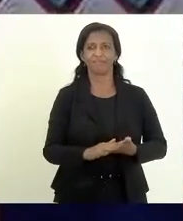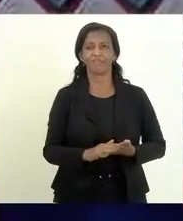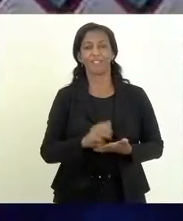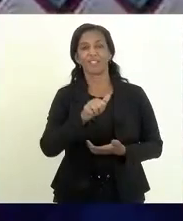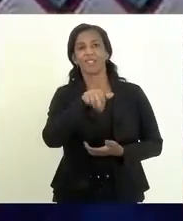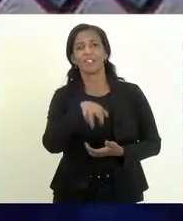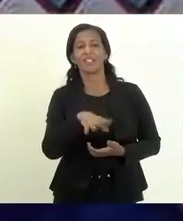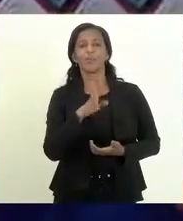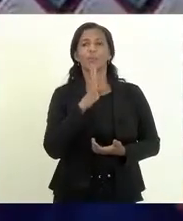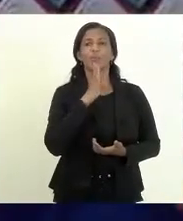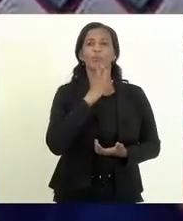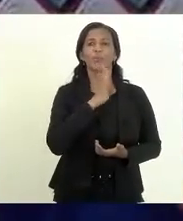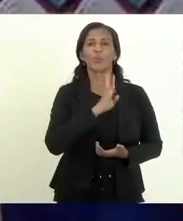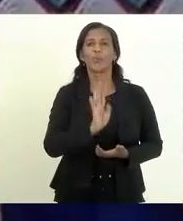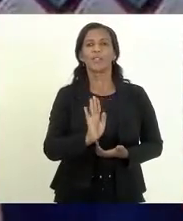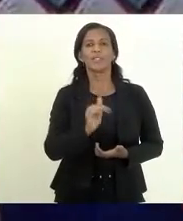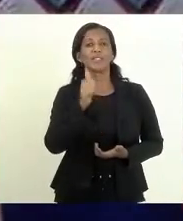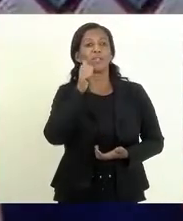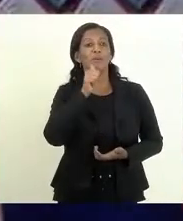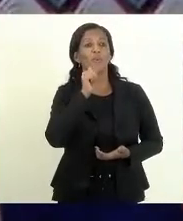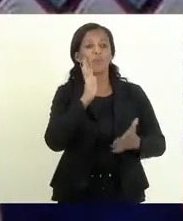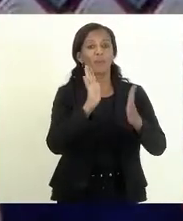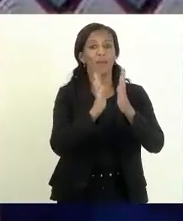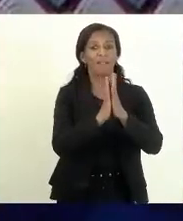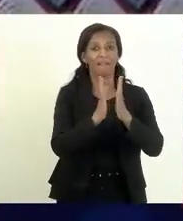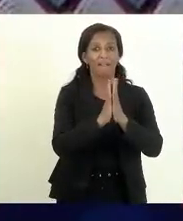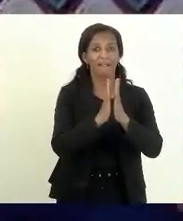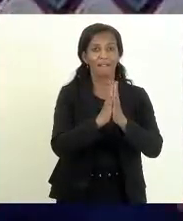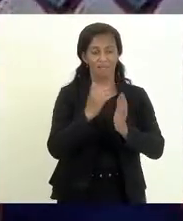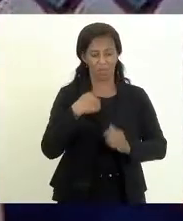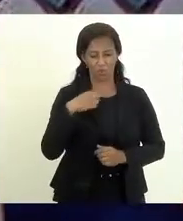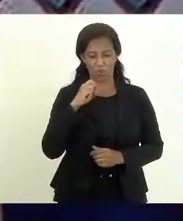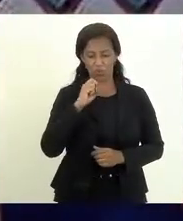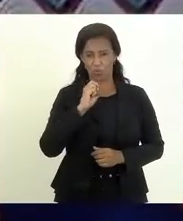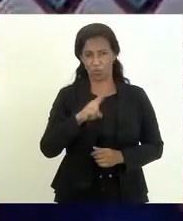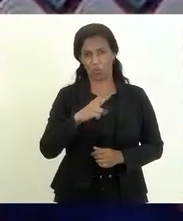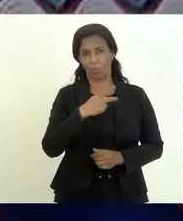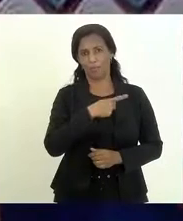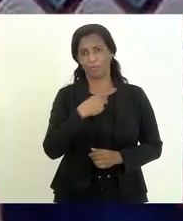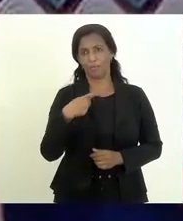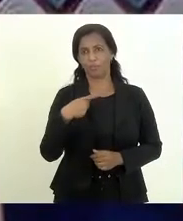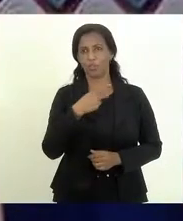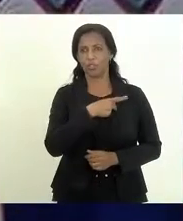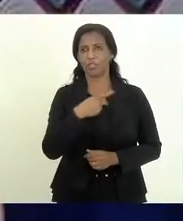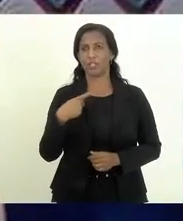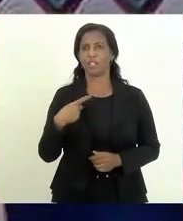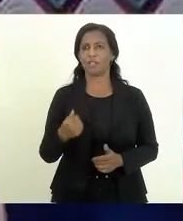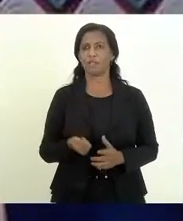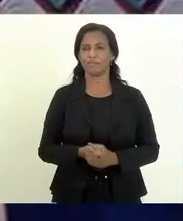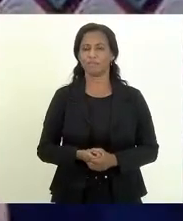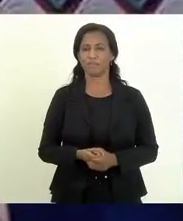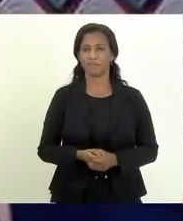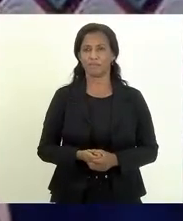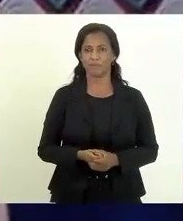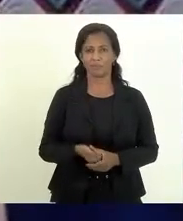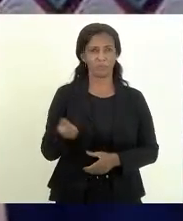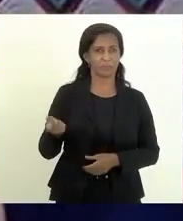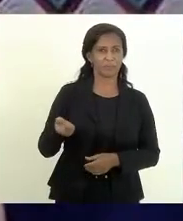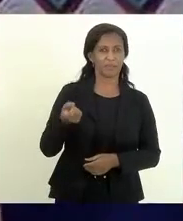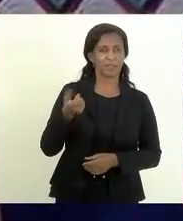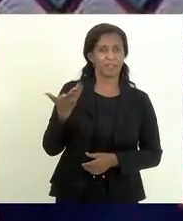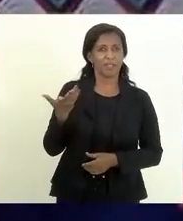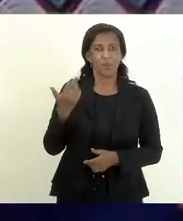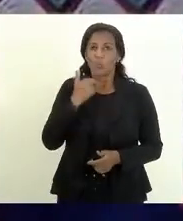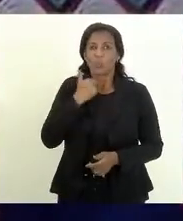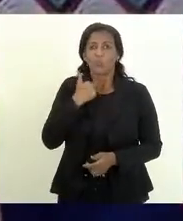não conheceu uma rezadeira na sua infância? Eu sou evangélica, sou pastora, E não podia deixar de falar